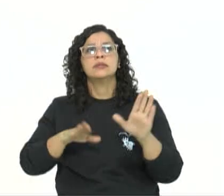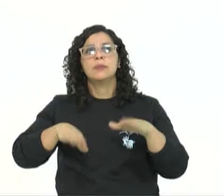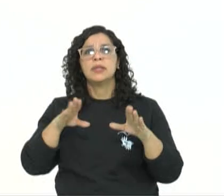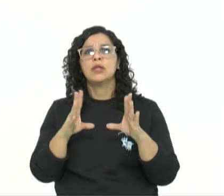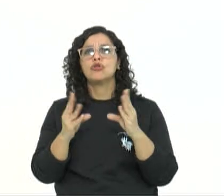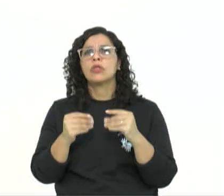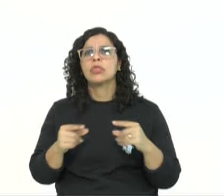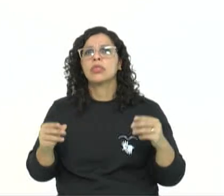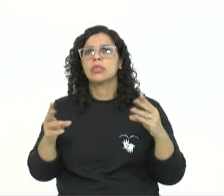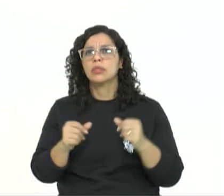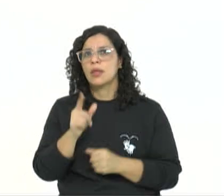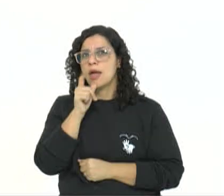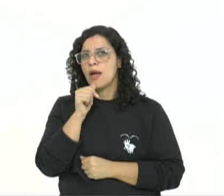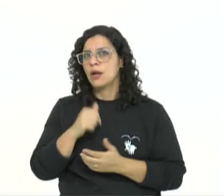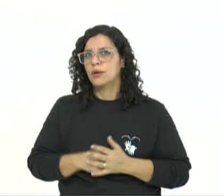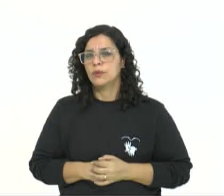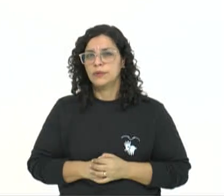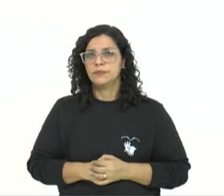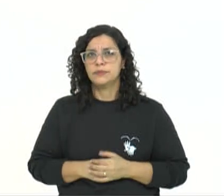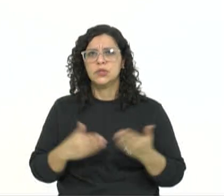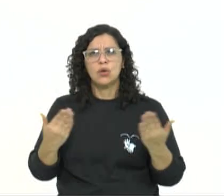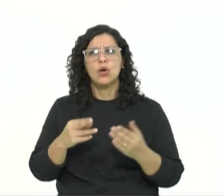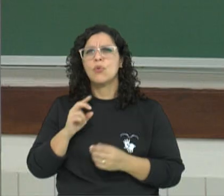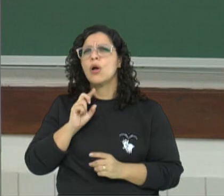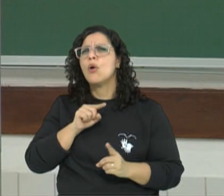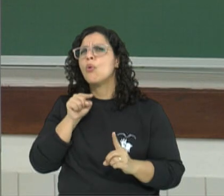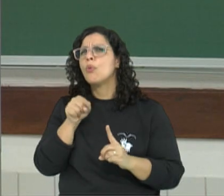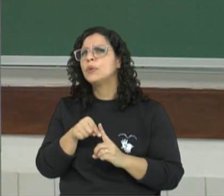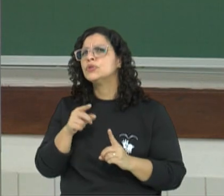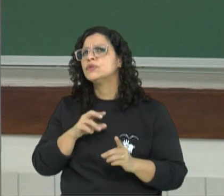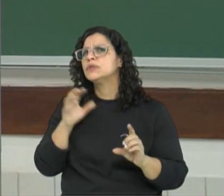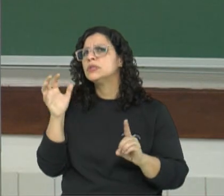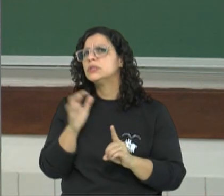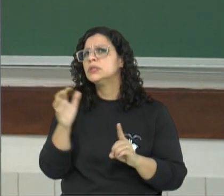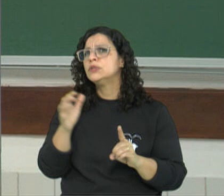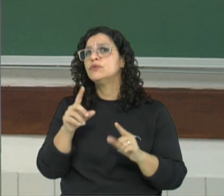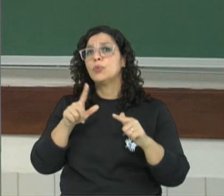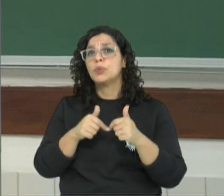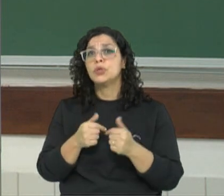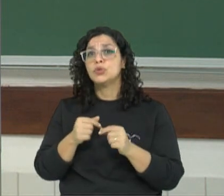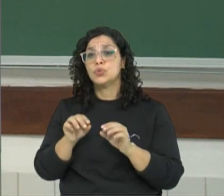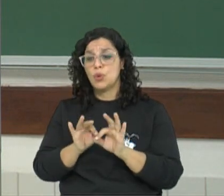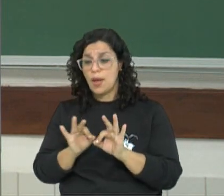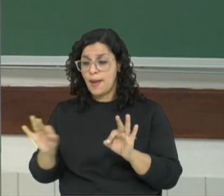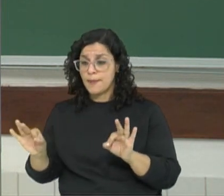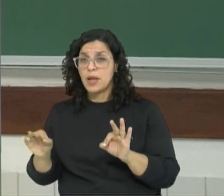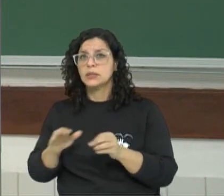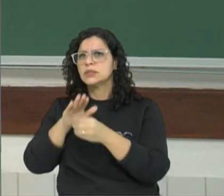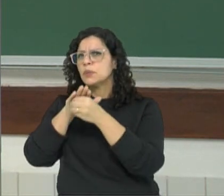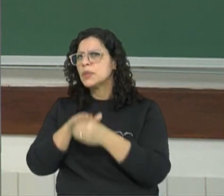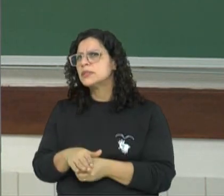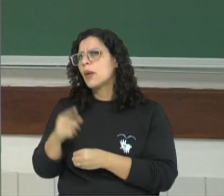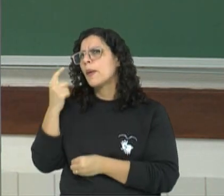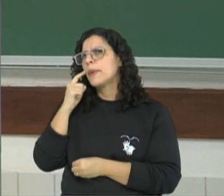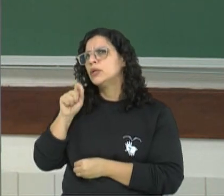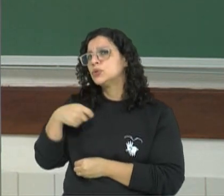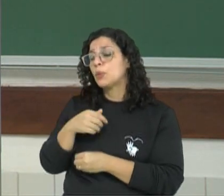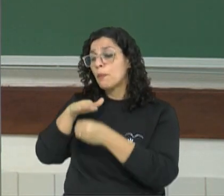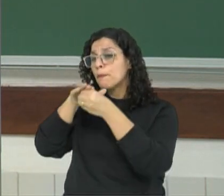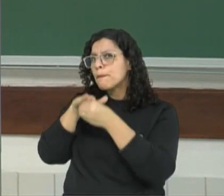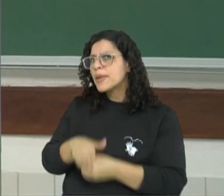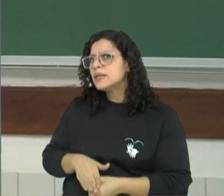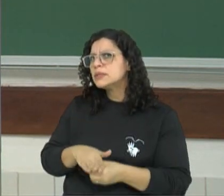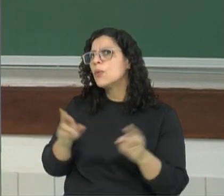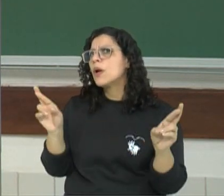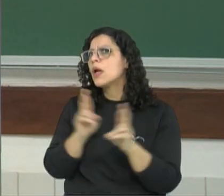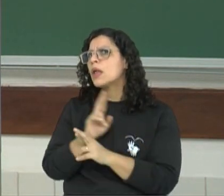da viscosidade da água. Qual é o fator que influencia aqui a pressão? Pense nisso. Lembre-se que pressão